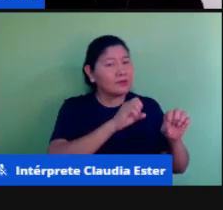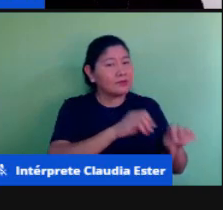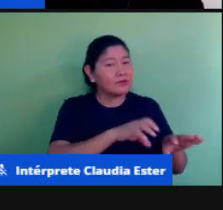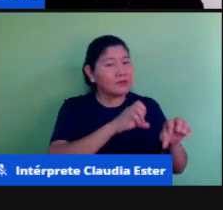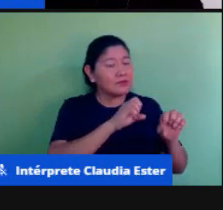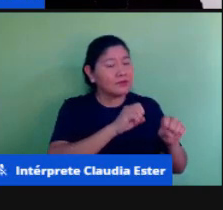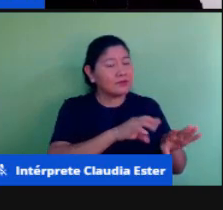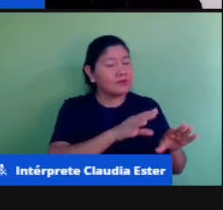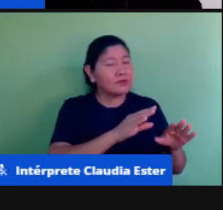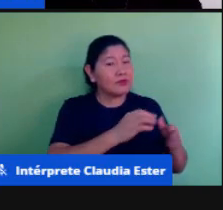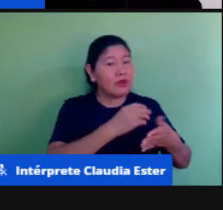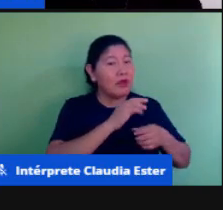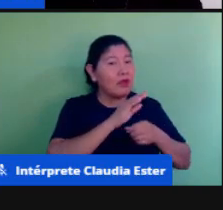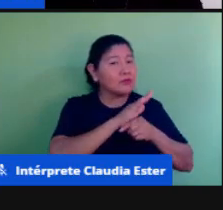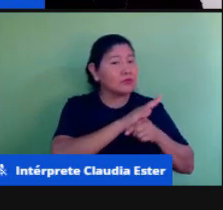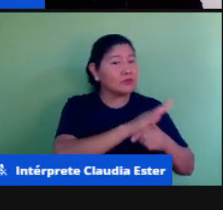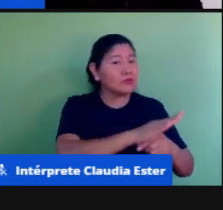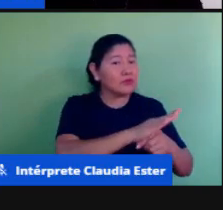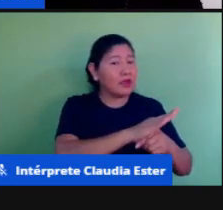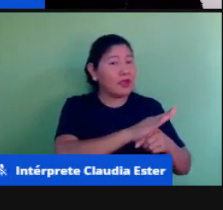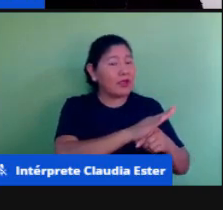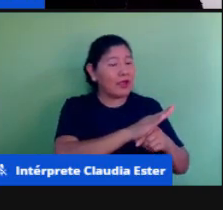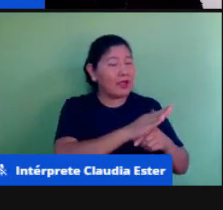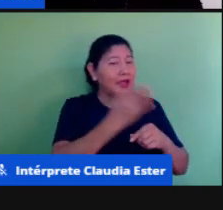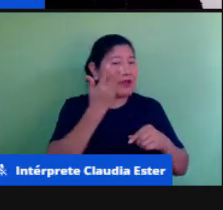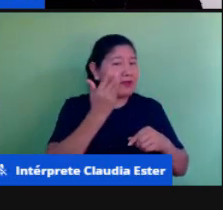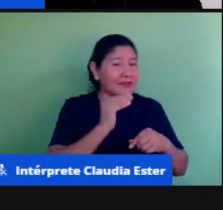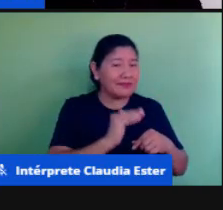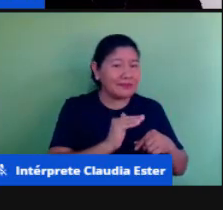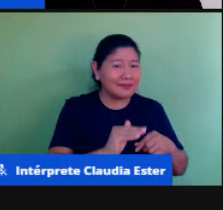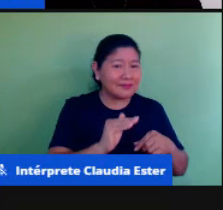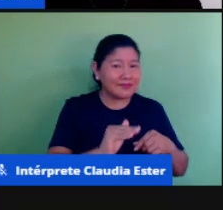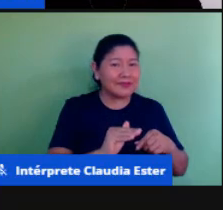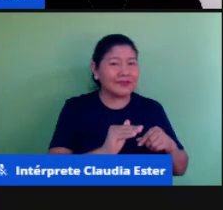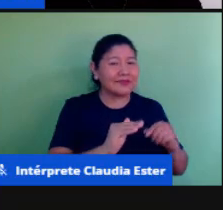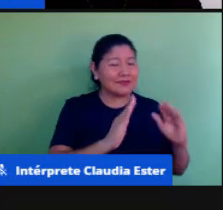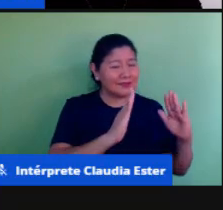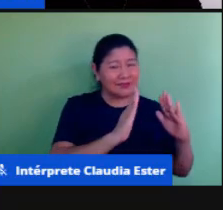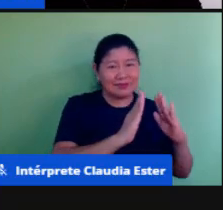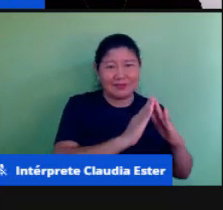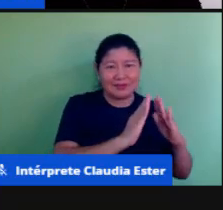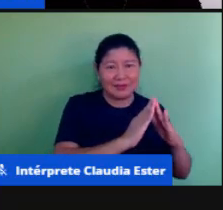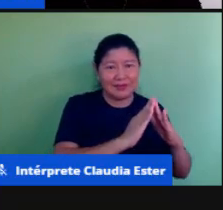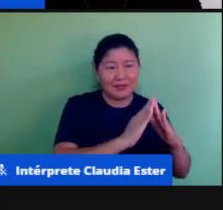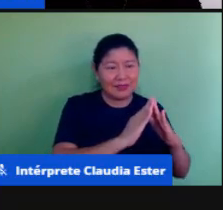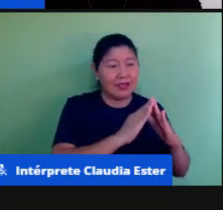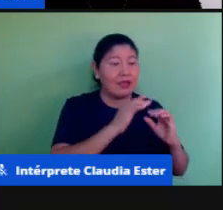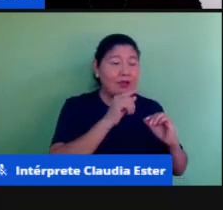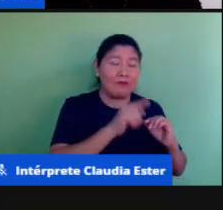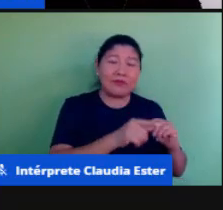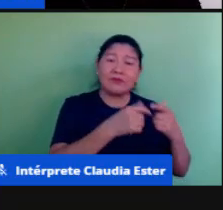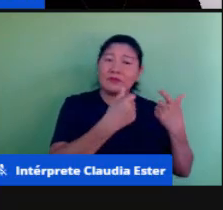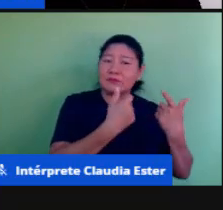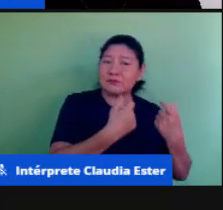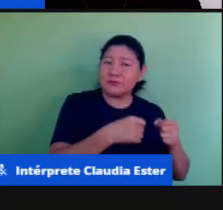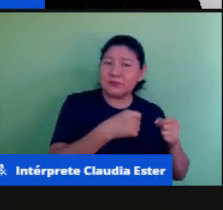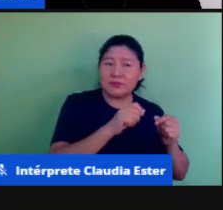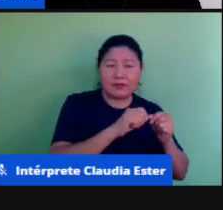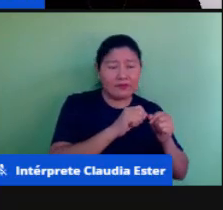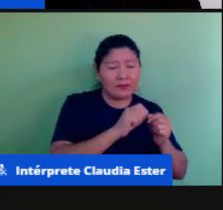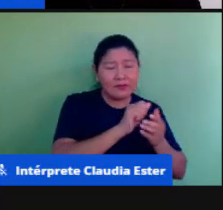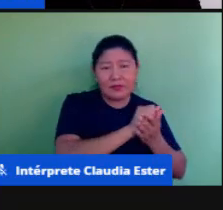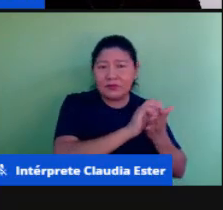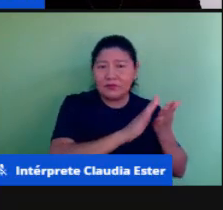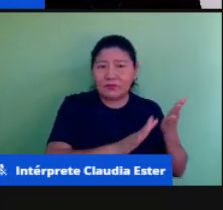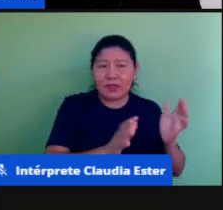precisam ajudar os seus filhos a dar continuidade às atividades para que eles possam ser alfabetizados.